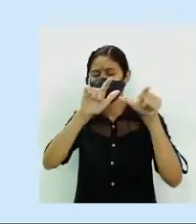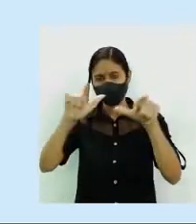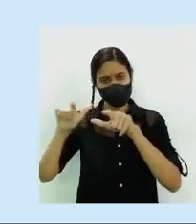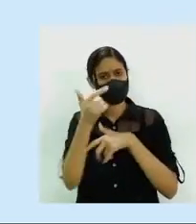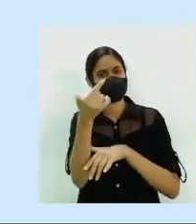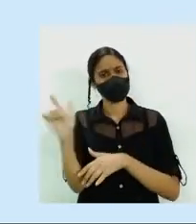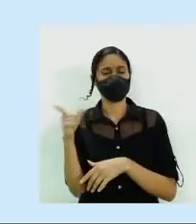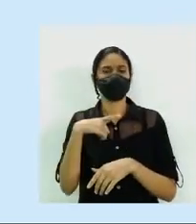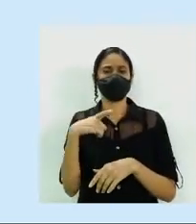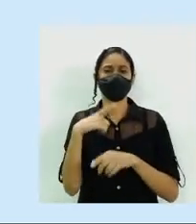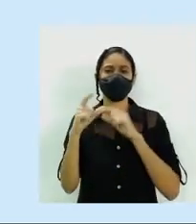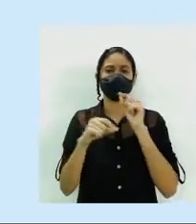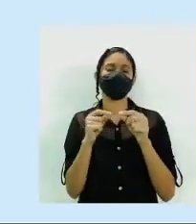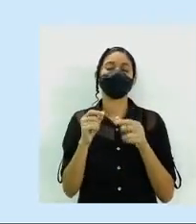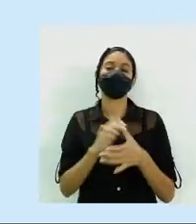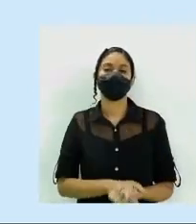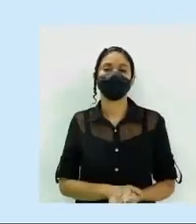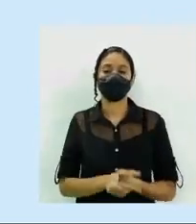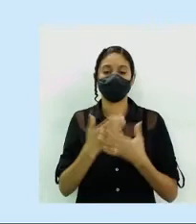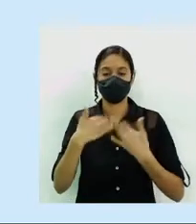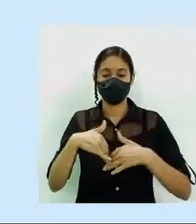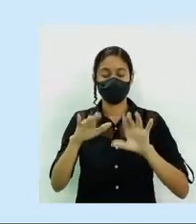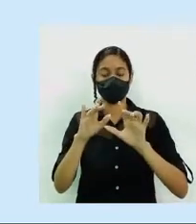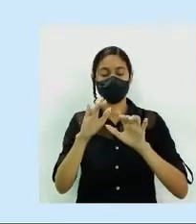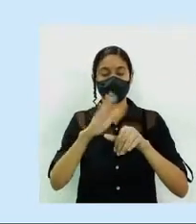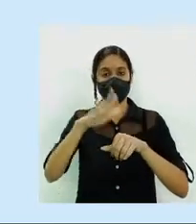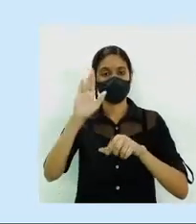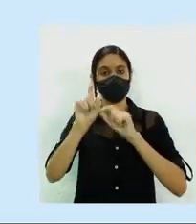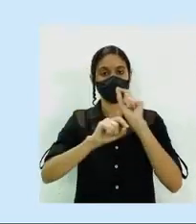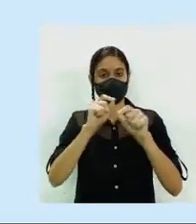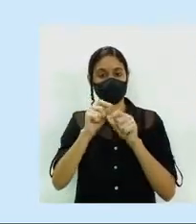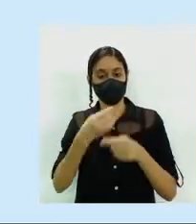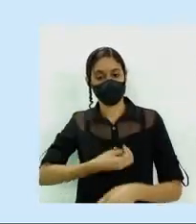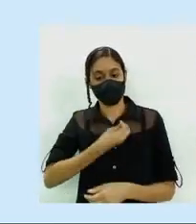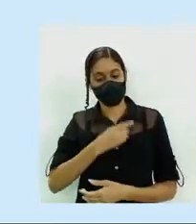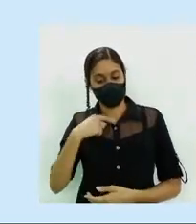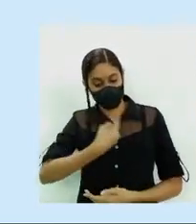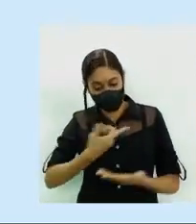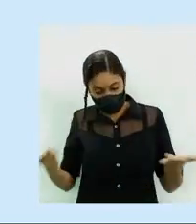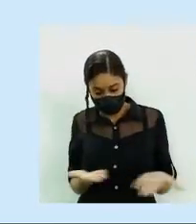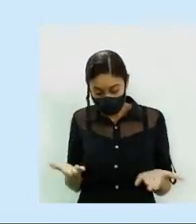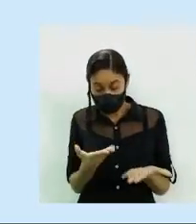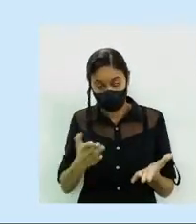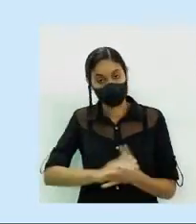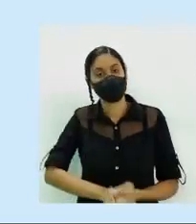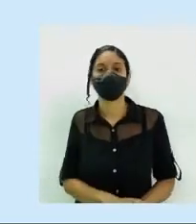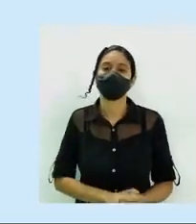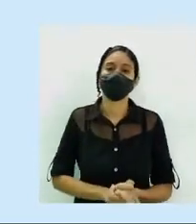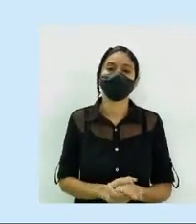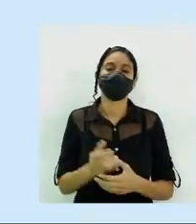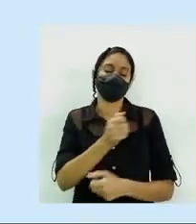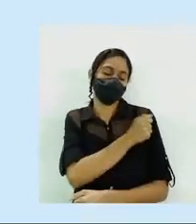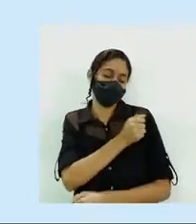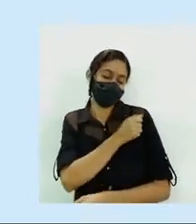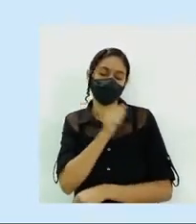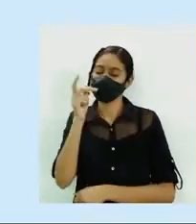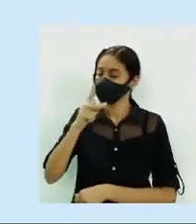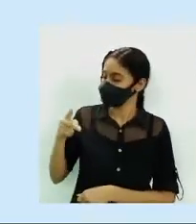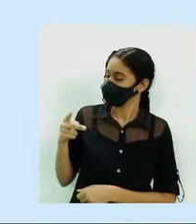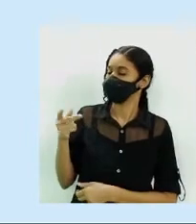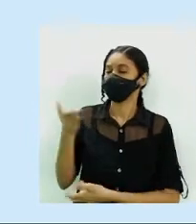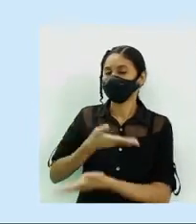tudo. Elas vão para além até da nossa vivência no momento aqui de aluno,